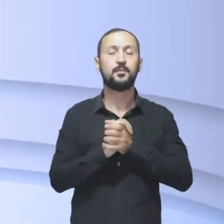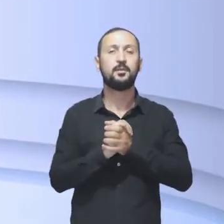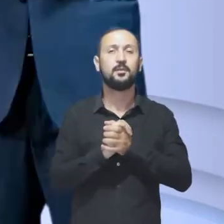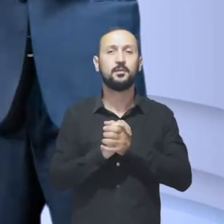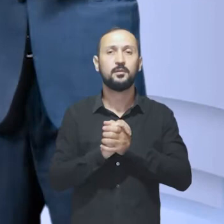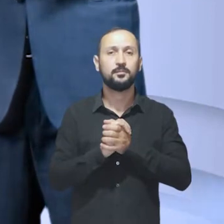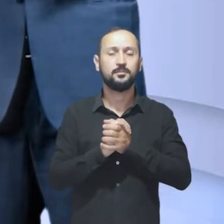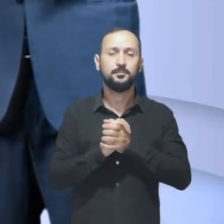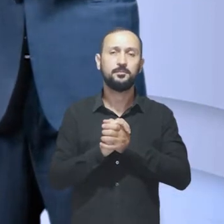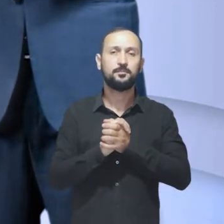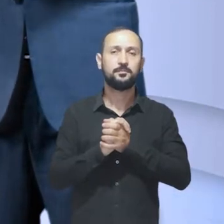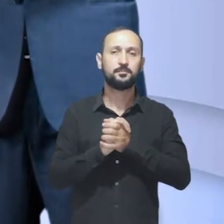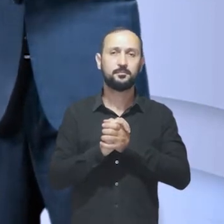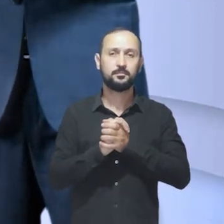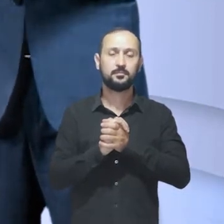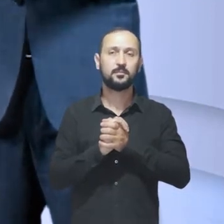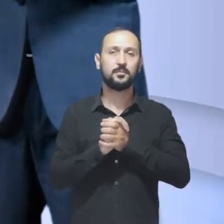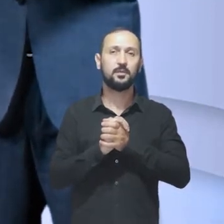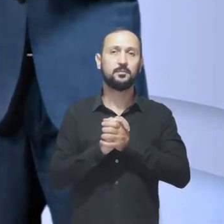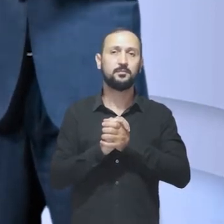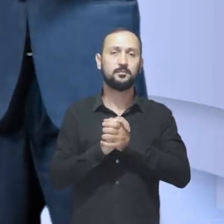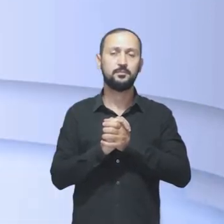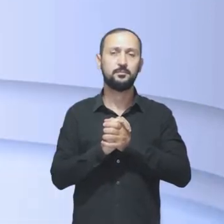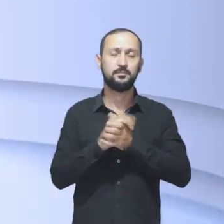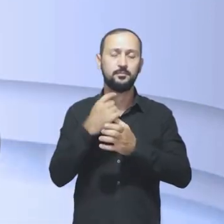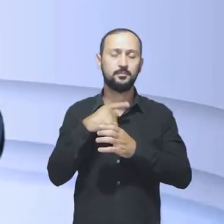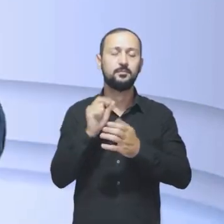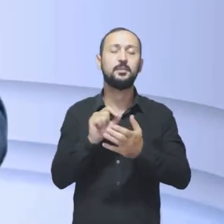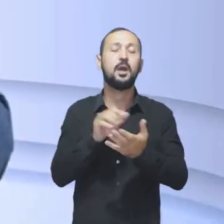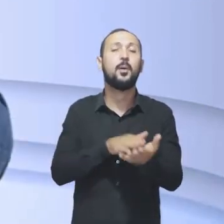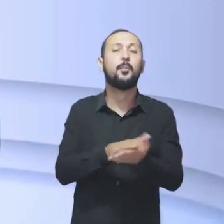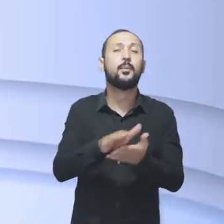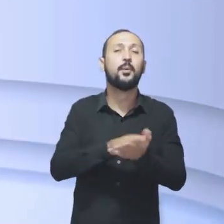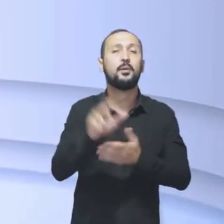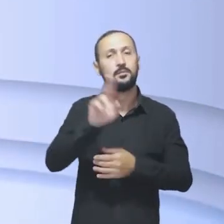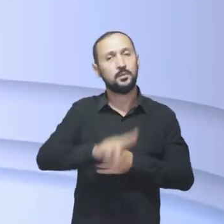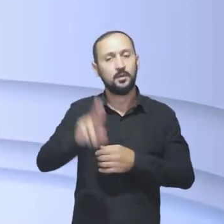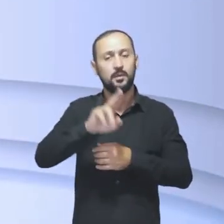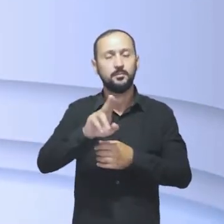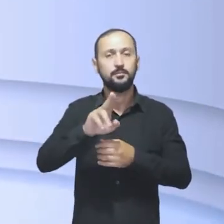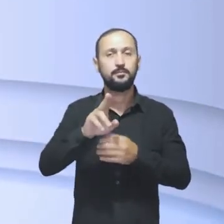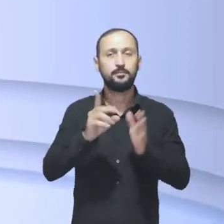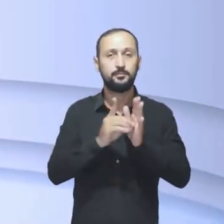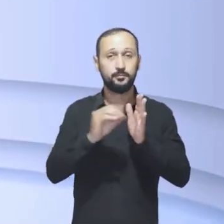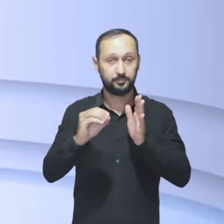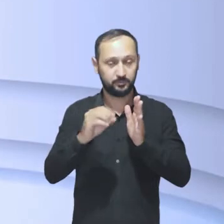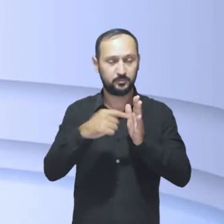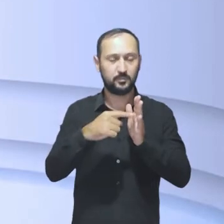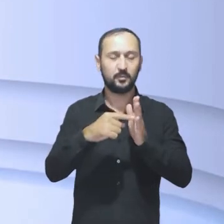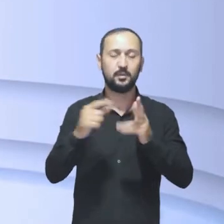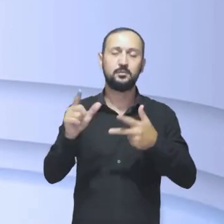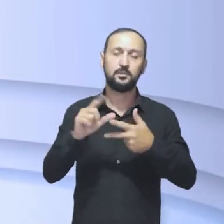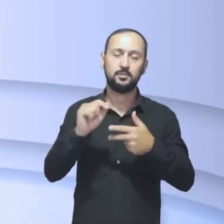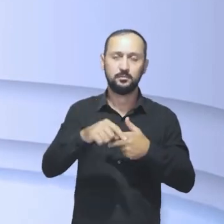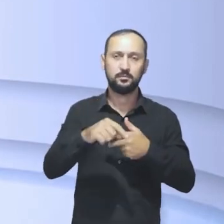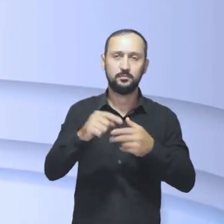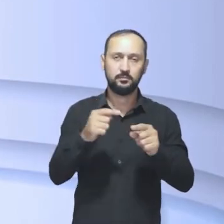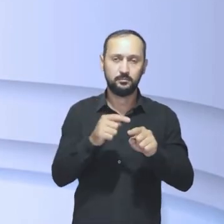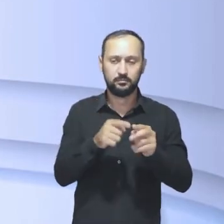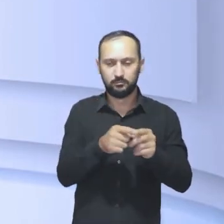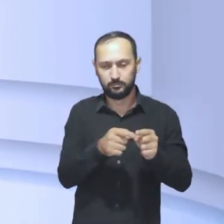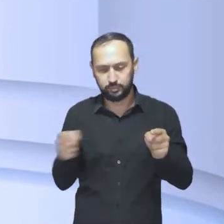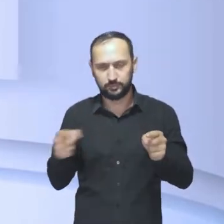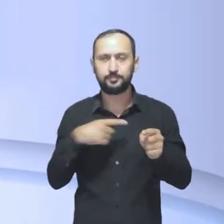de novo, há um período de 3 sessões para que todos os demais deputados tomem conhecimento da ideia